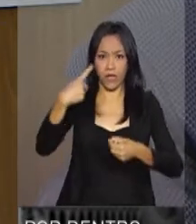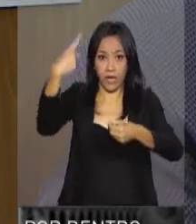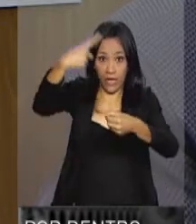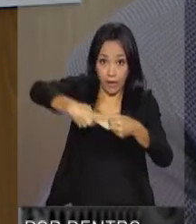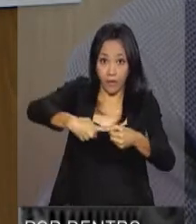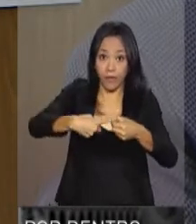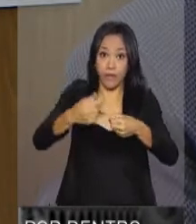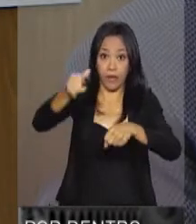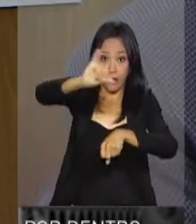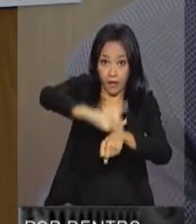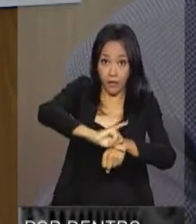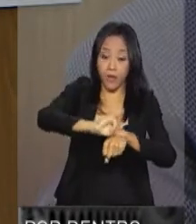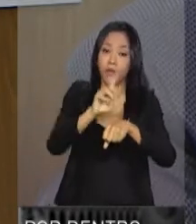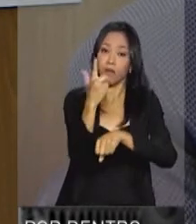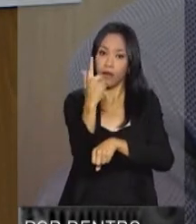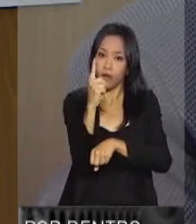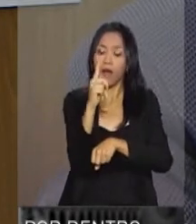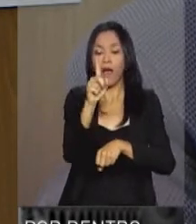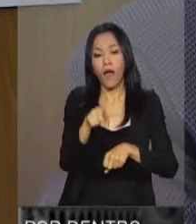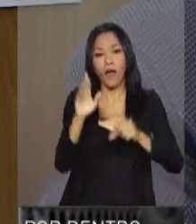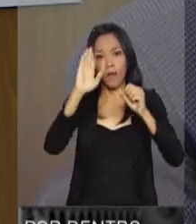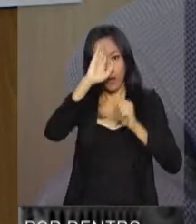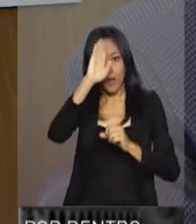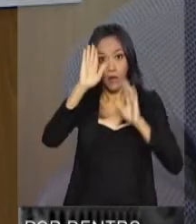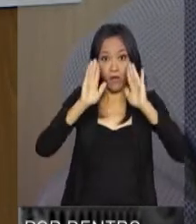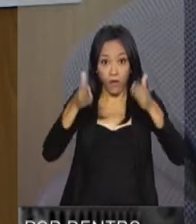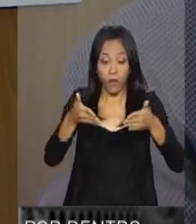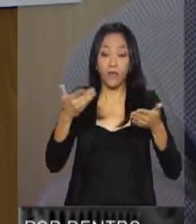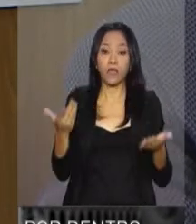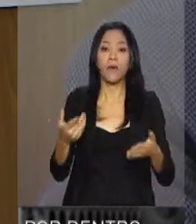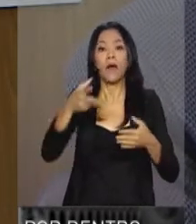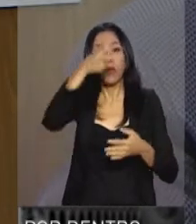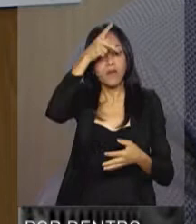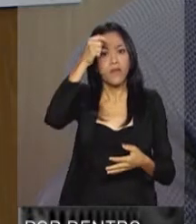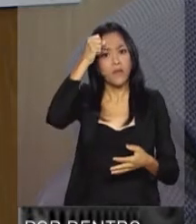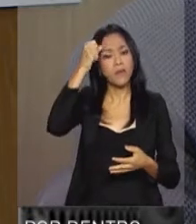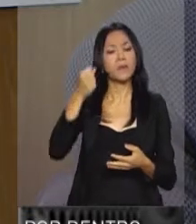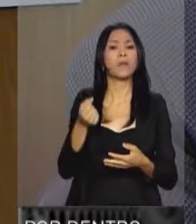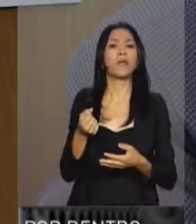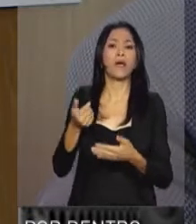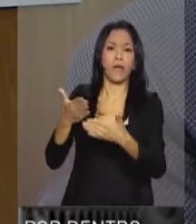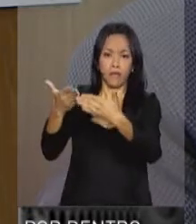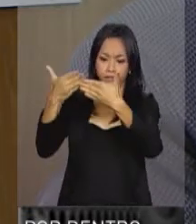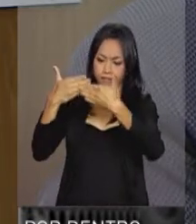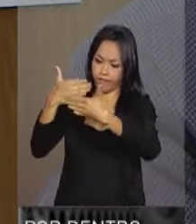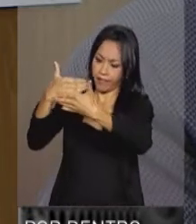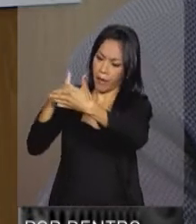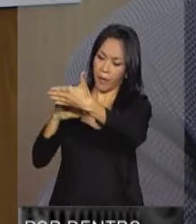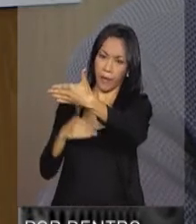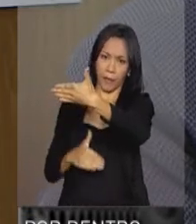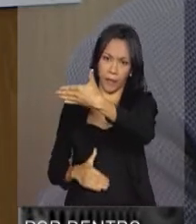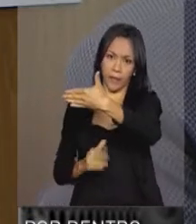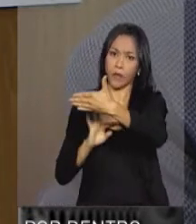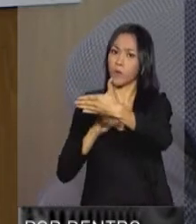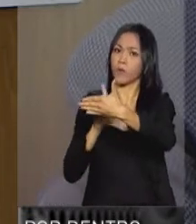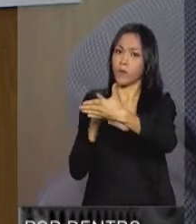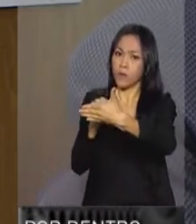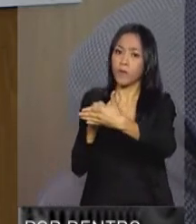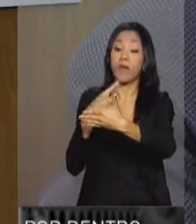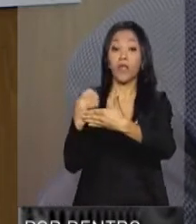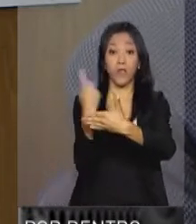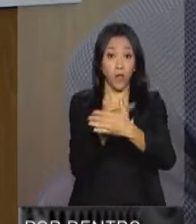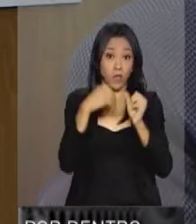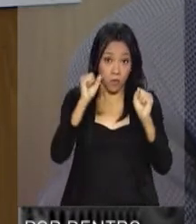uma das nossas prioridades a prefeitura de goiânia apresentou todas as suas colocações para que nós possamos dar o